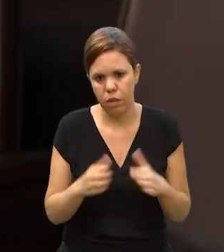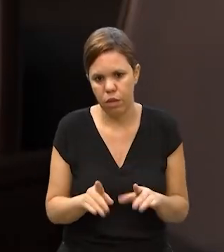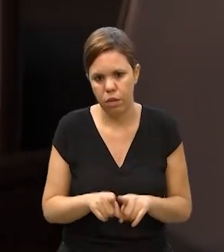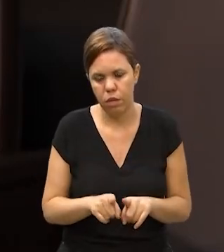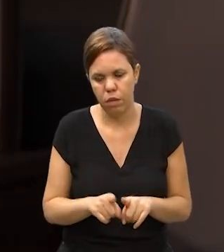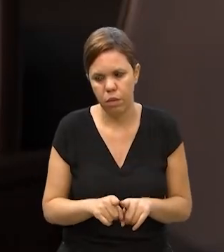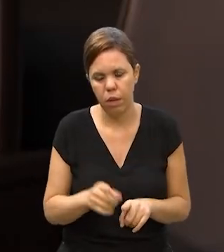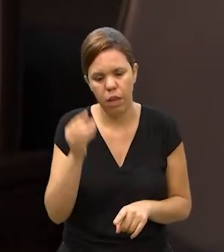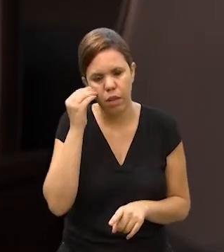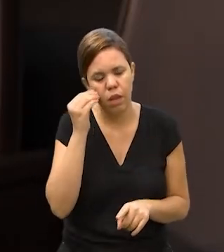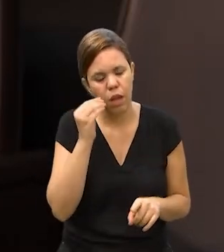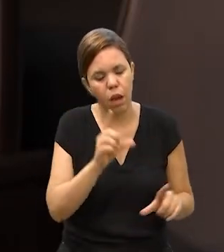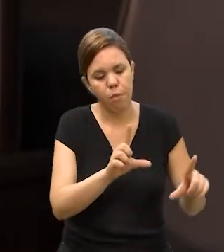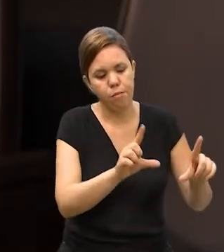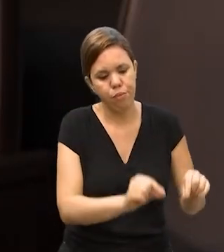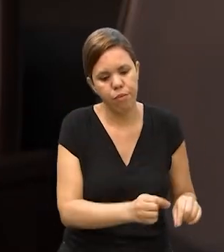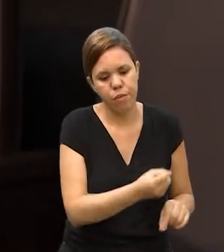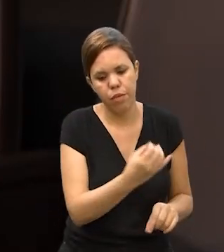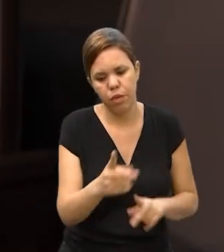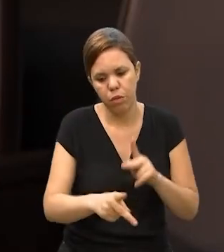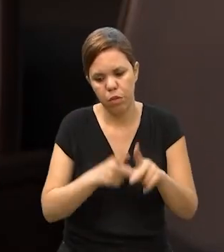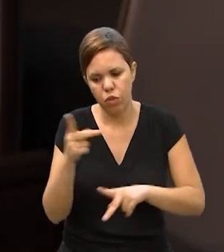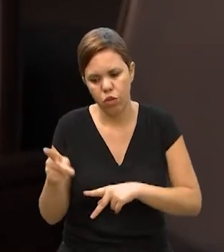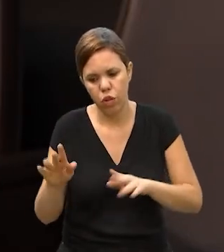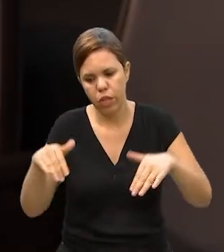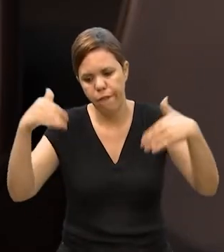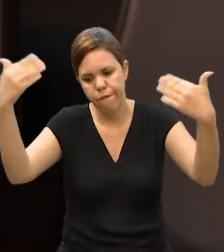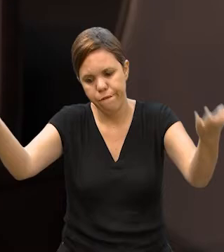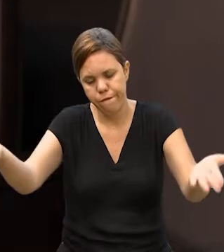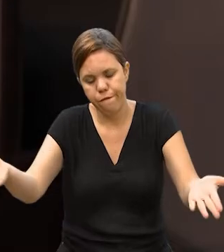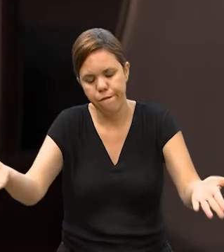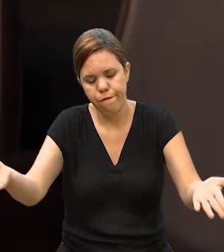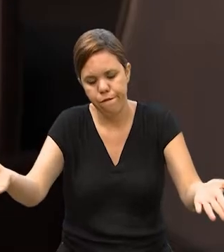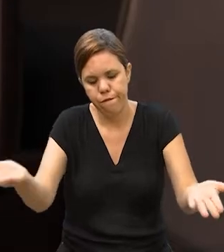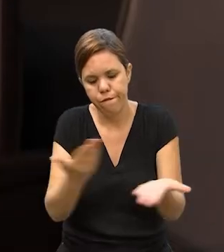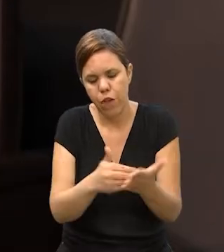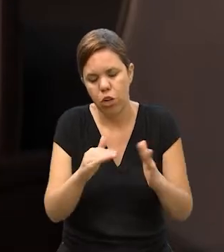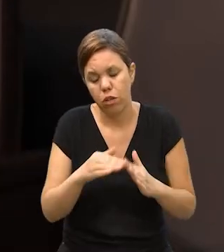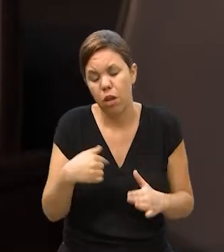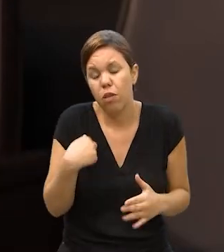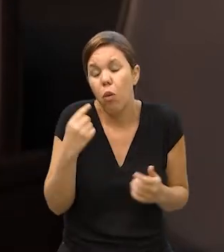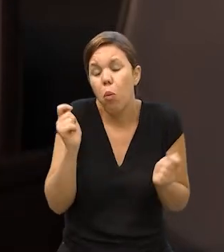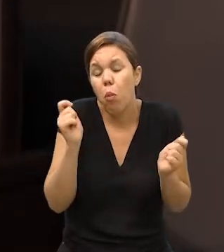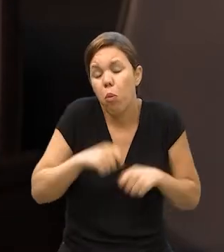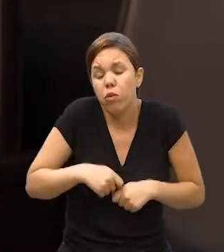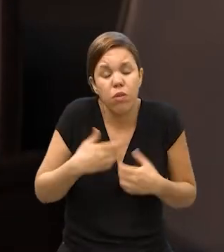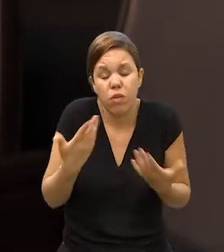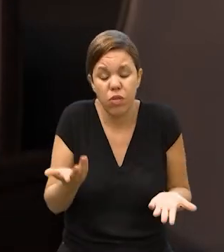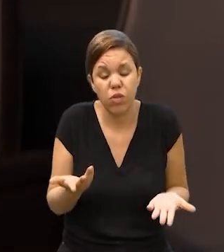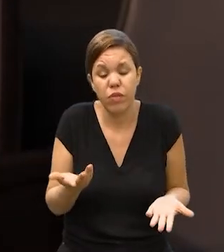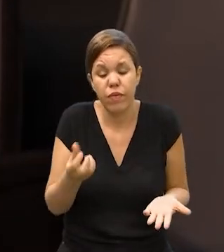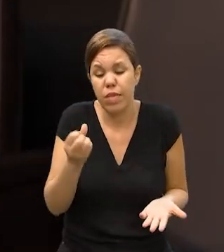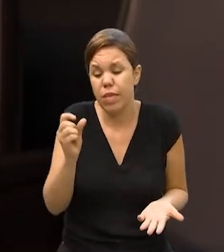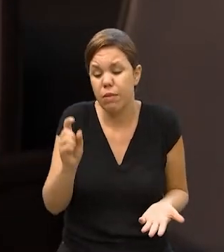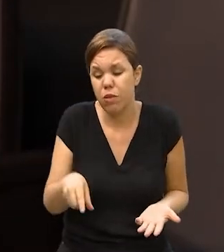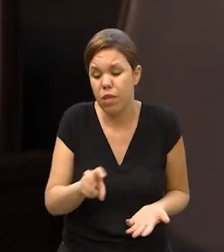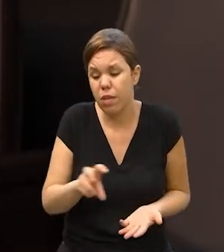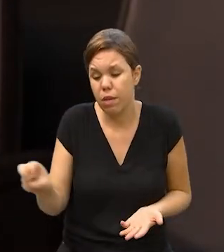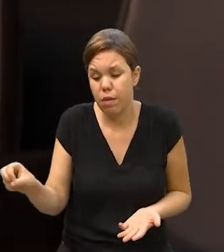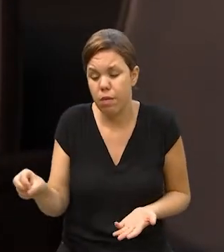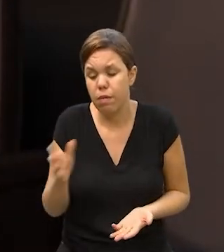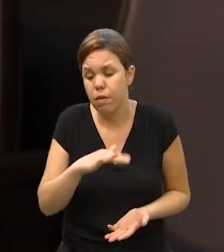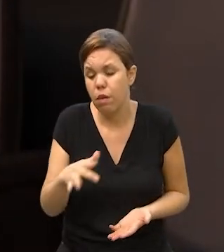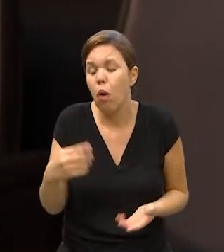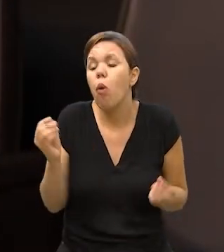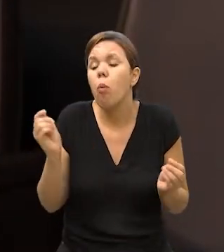tentar zerar, né? Não é possível que nós não tenhamos capacidade para tirar 6.500 crianças,